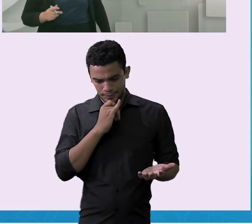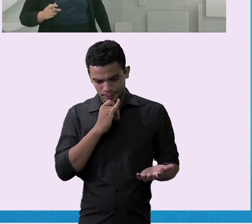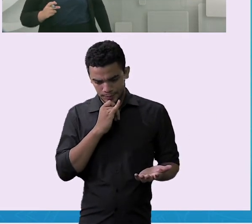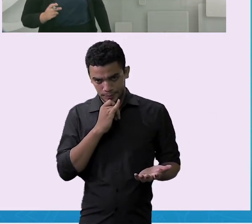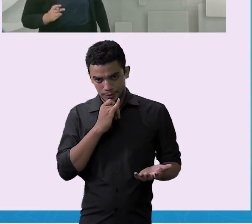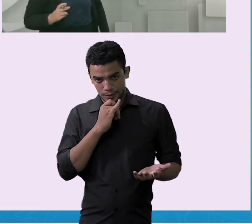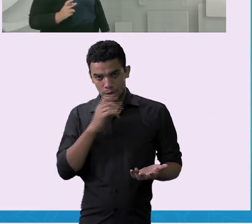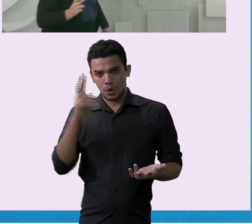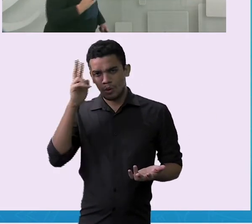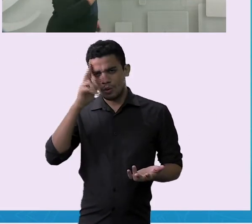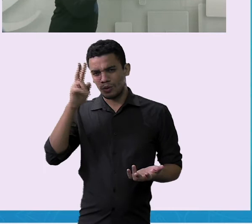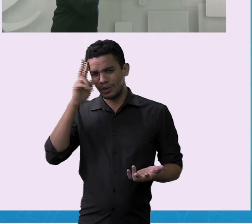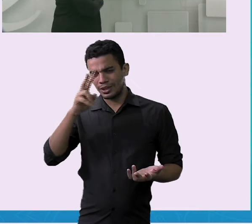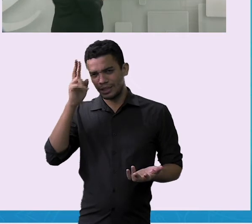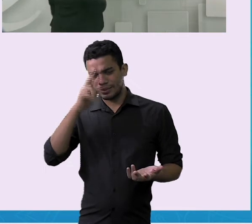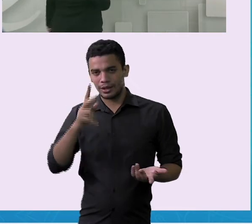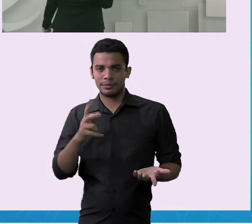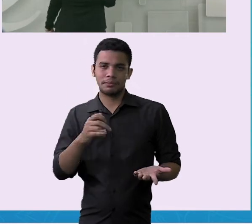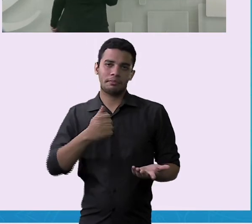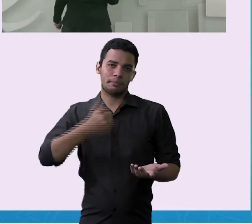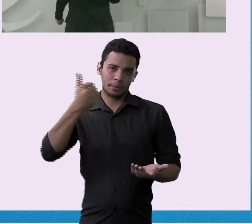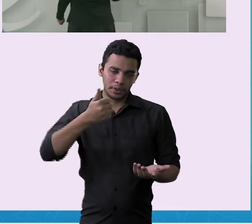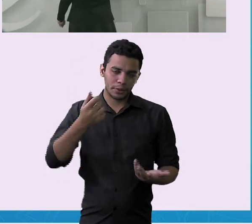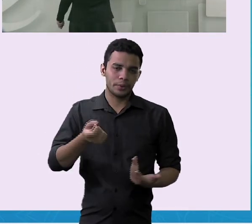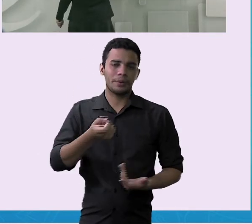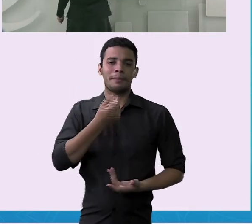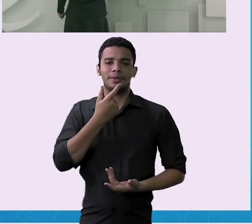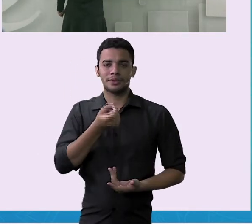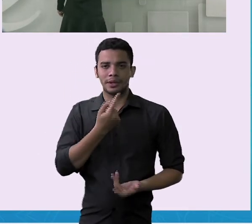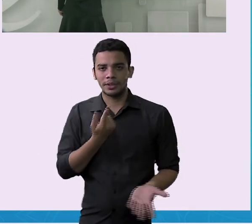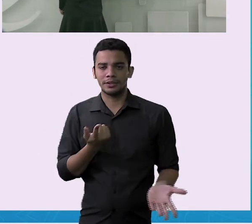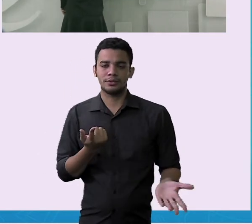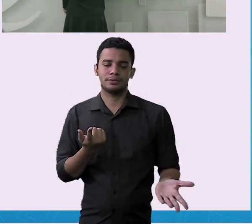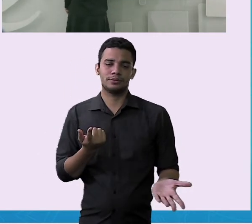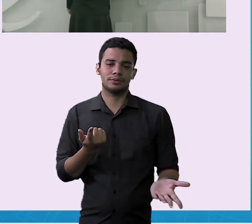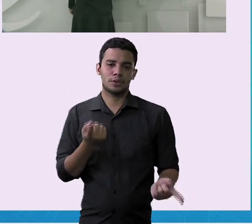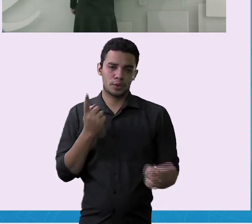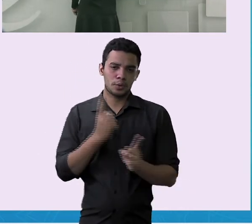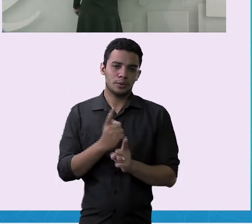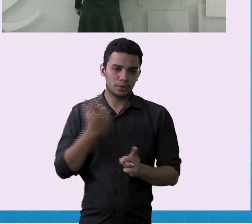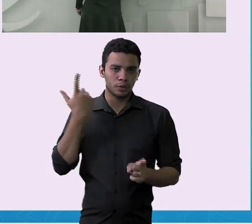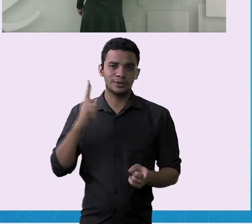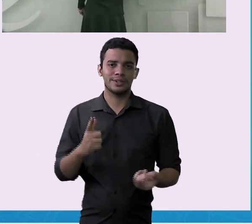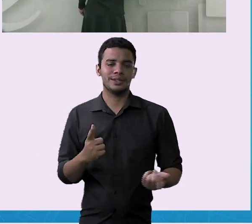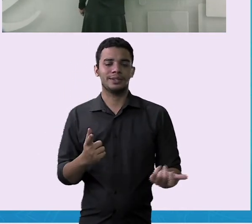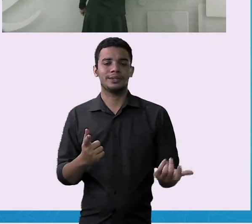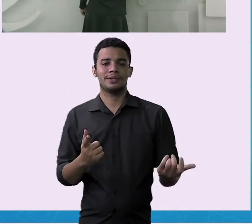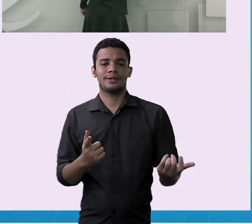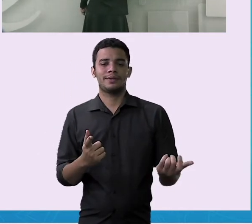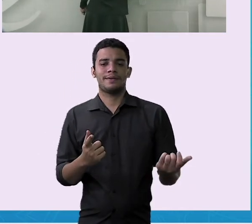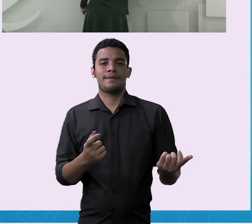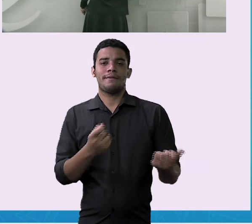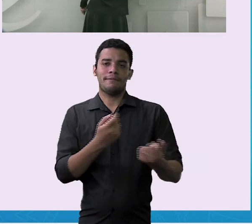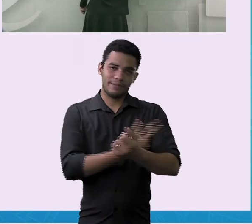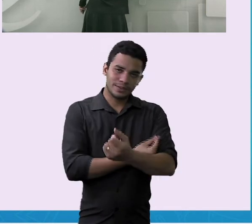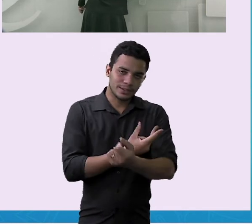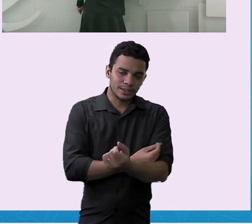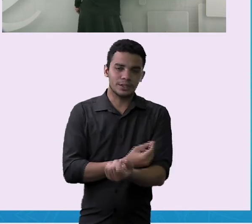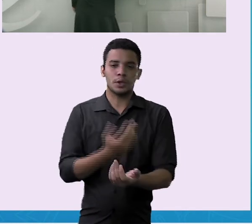Então vamos lembrar? Medicamentos, aqui ó, vacinas,